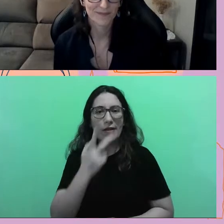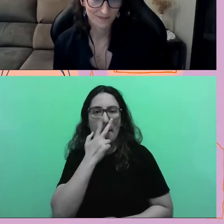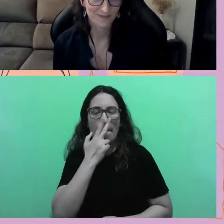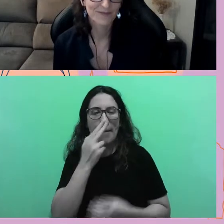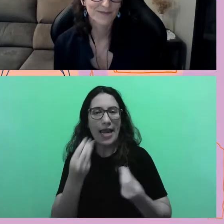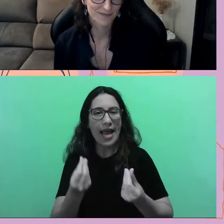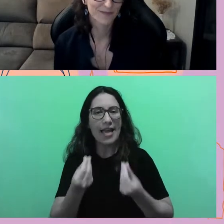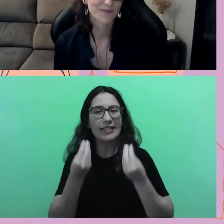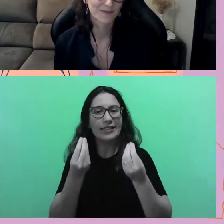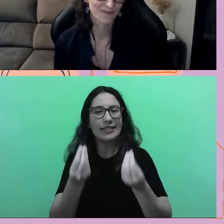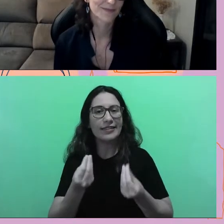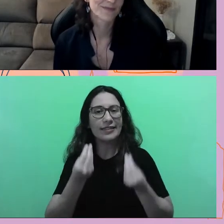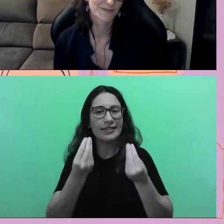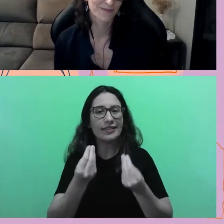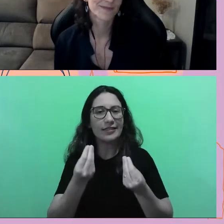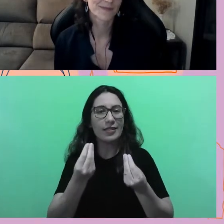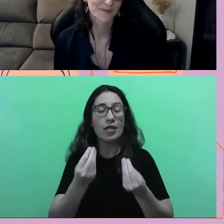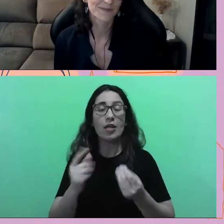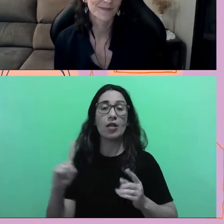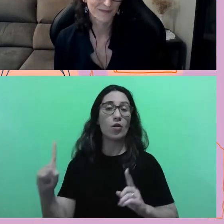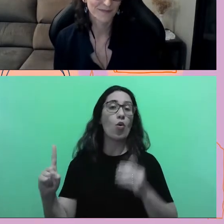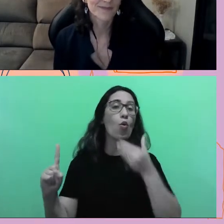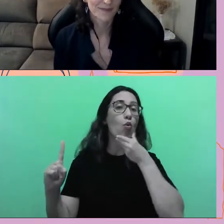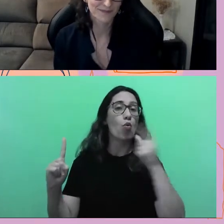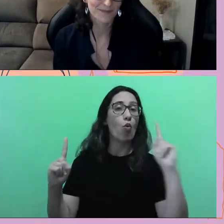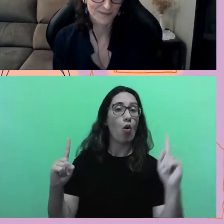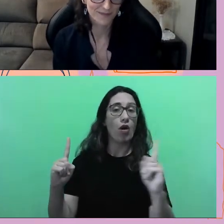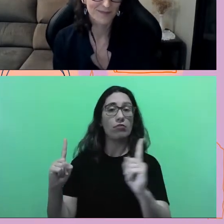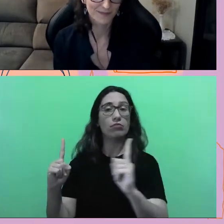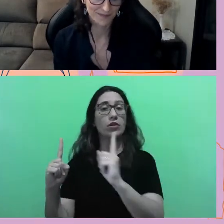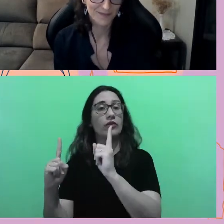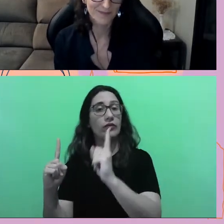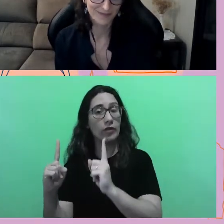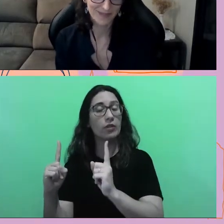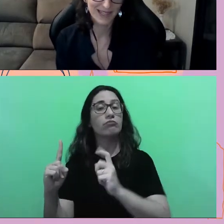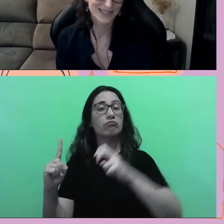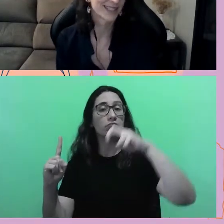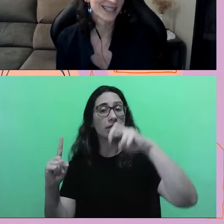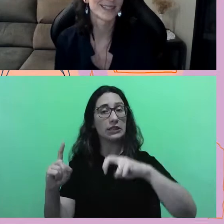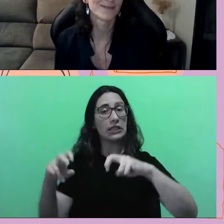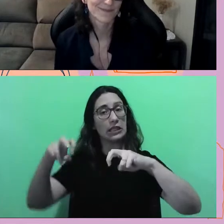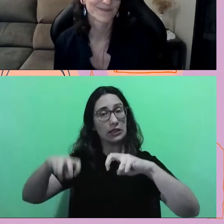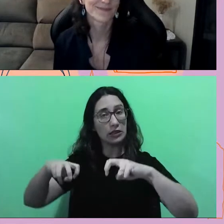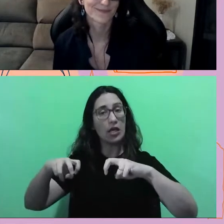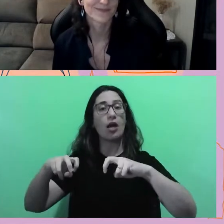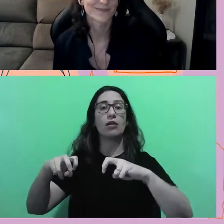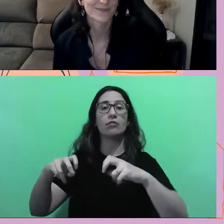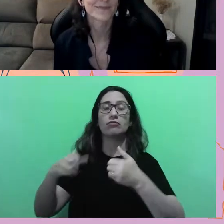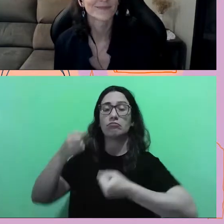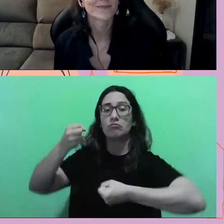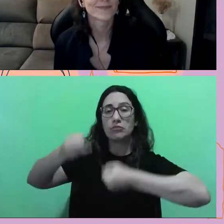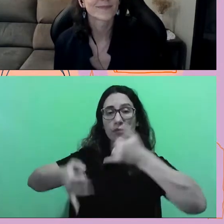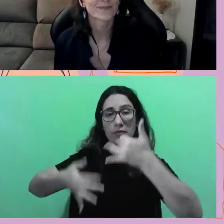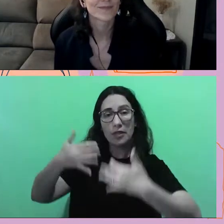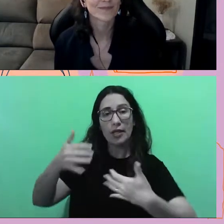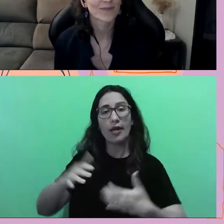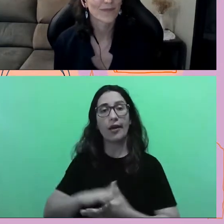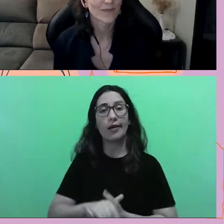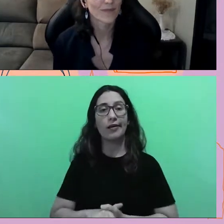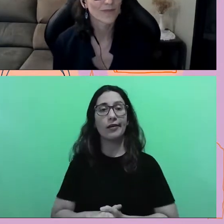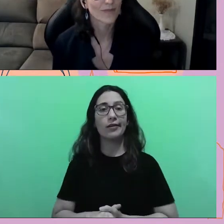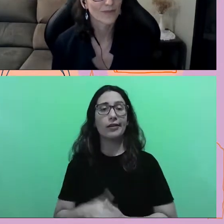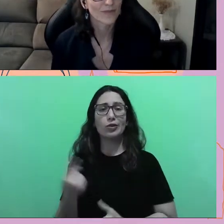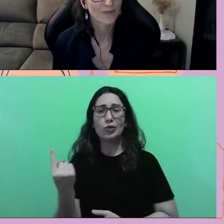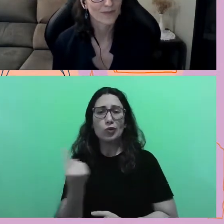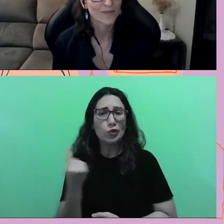a um cara sempre vir sentar na sua mesa, apresentar, falar. Você não pode estar ali só,